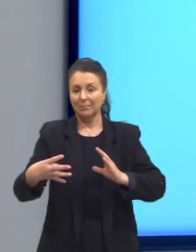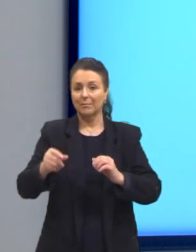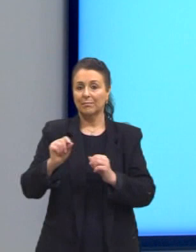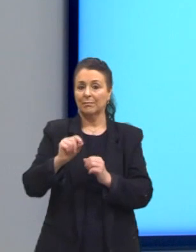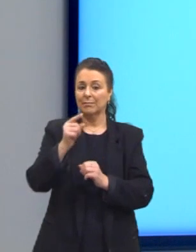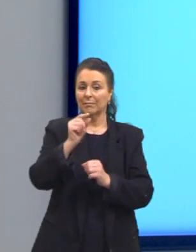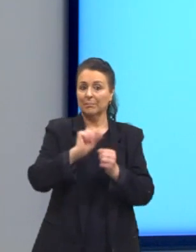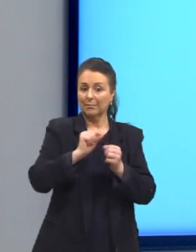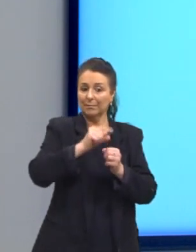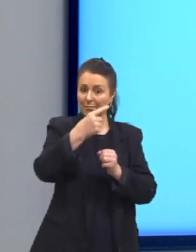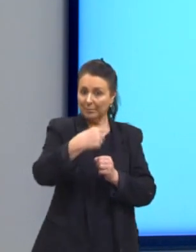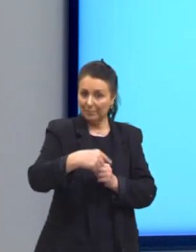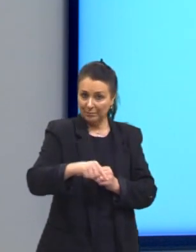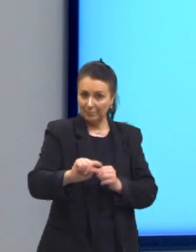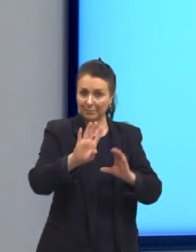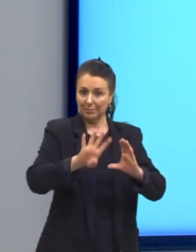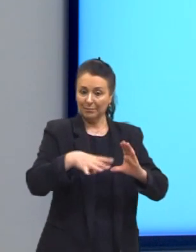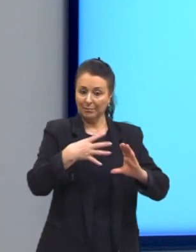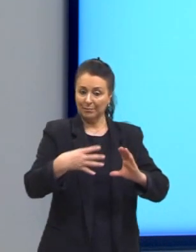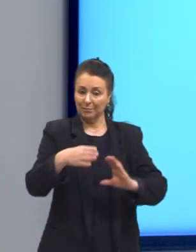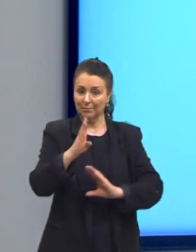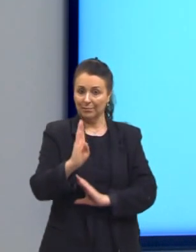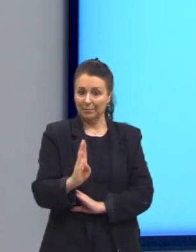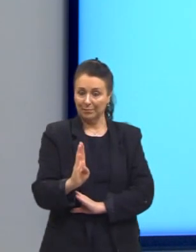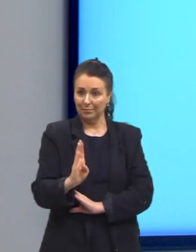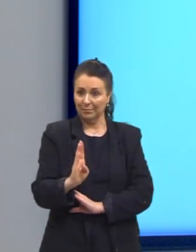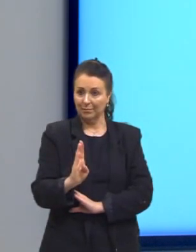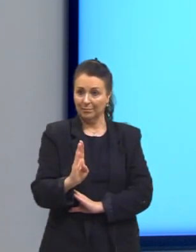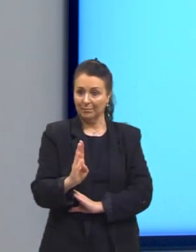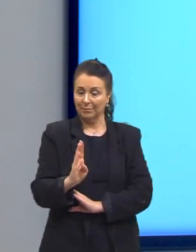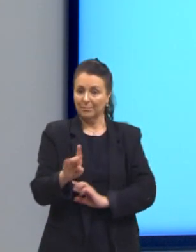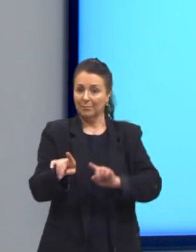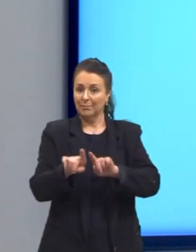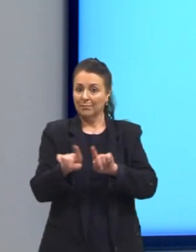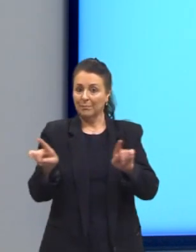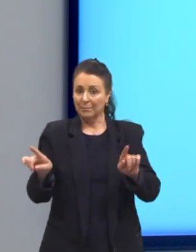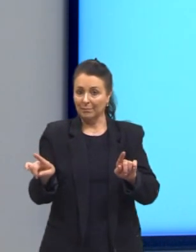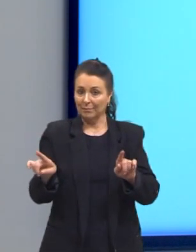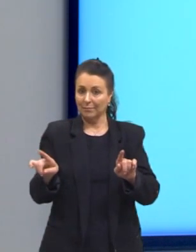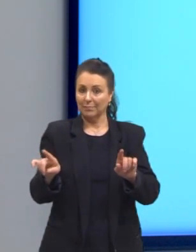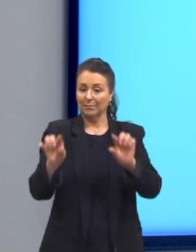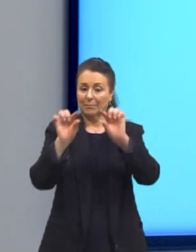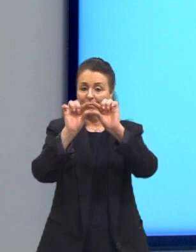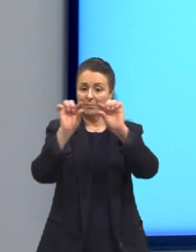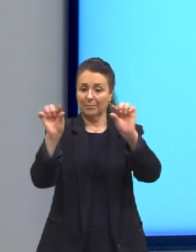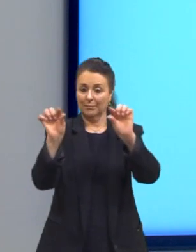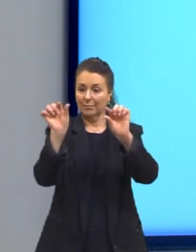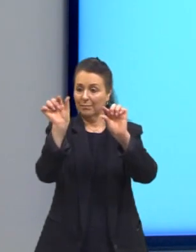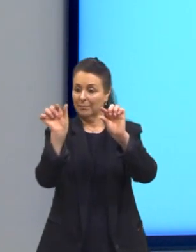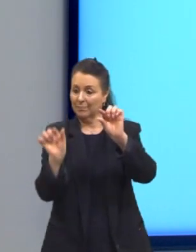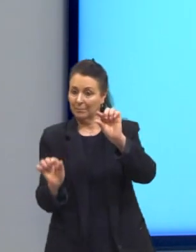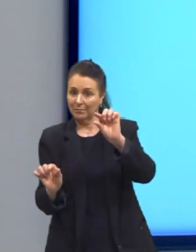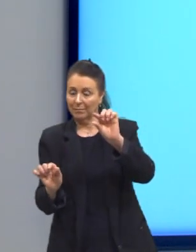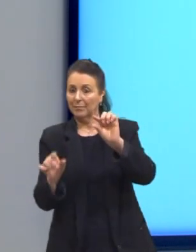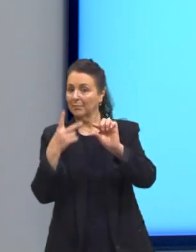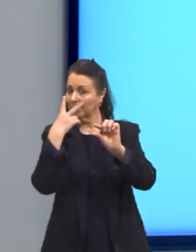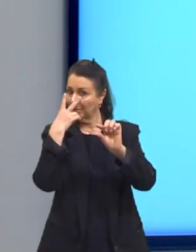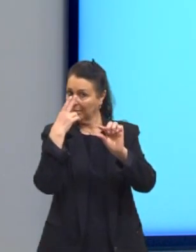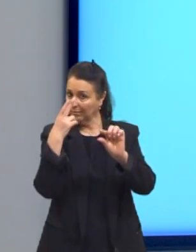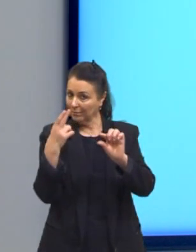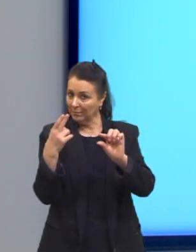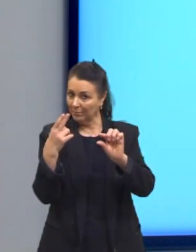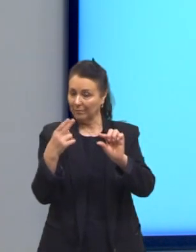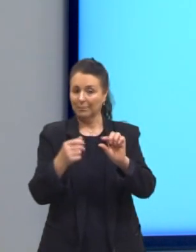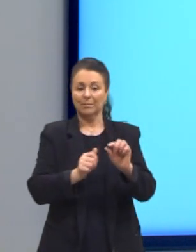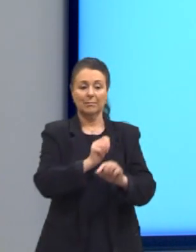uma outra Matriz é que eu chamei ela de B só que a ordem vai permanecer a mesma então se eu tenho